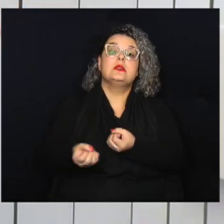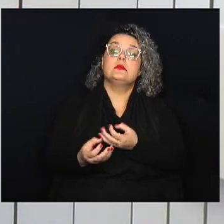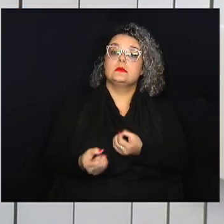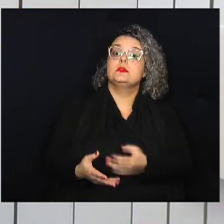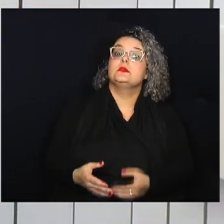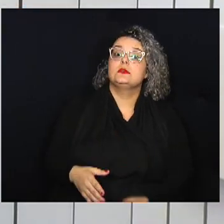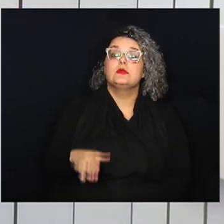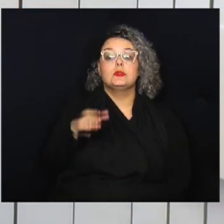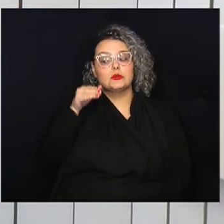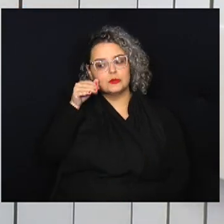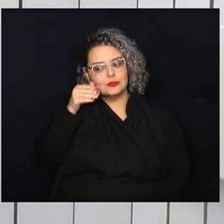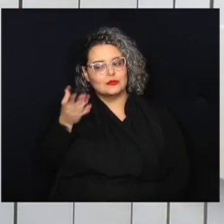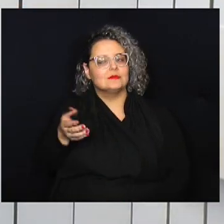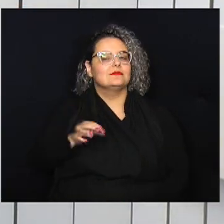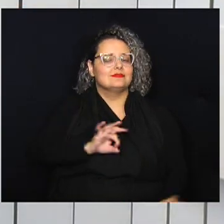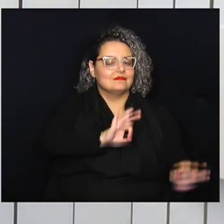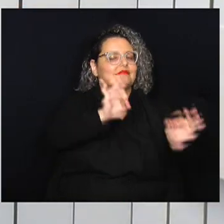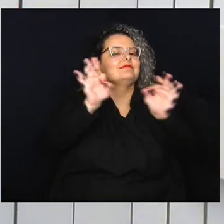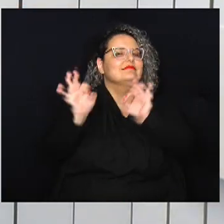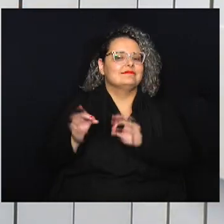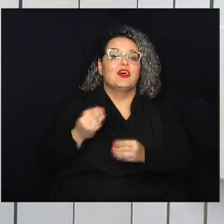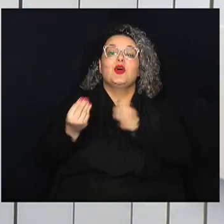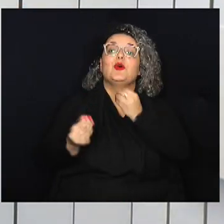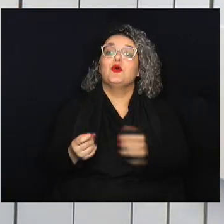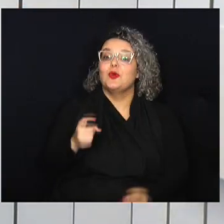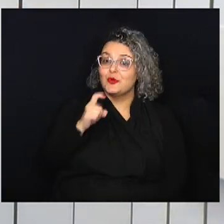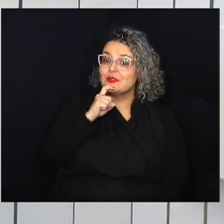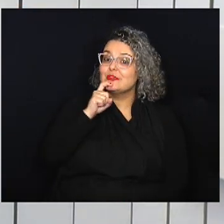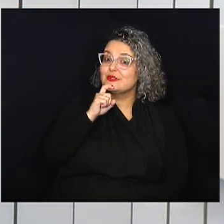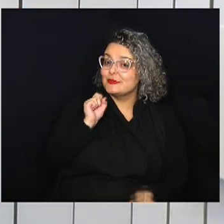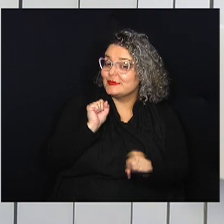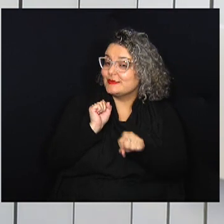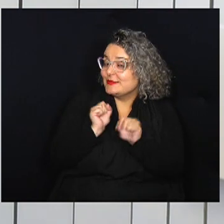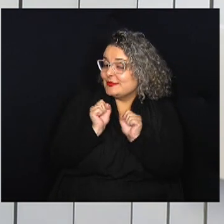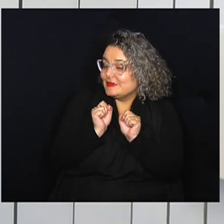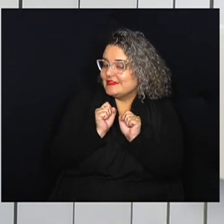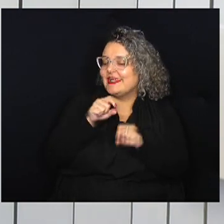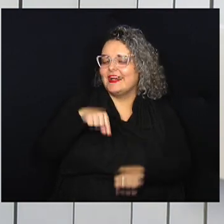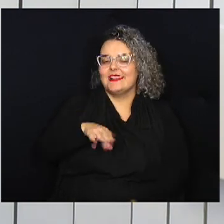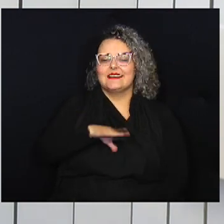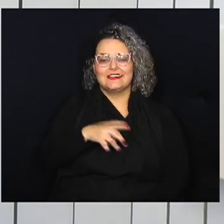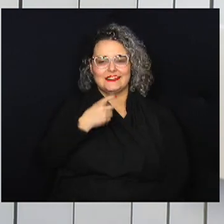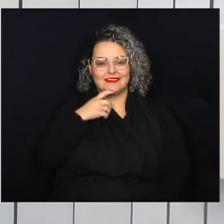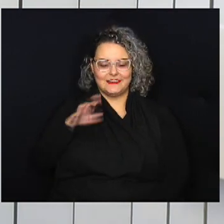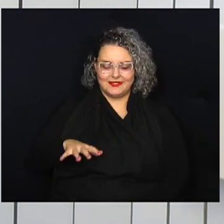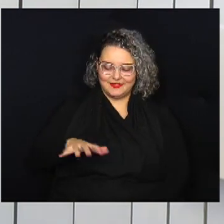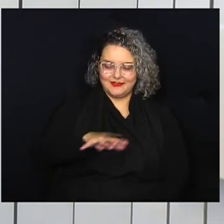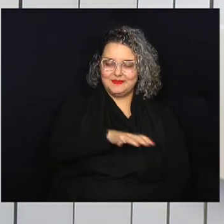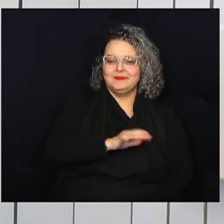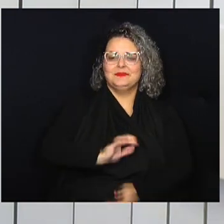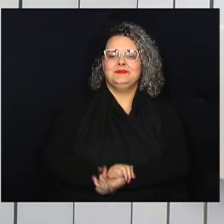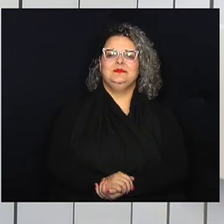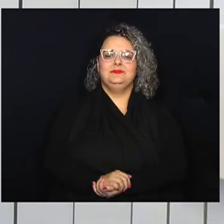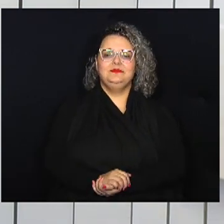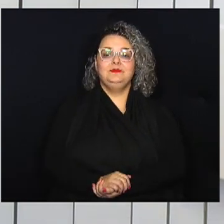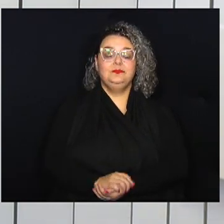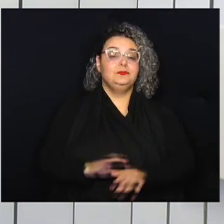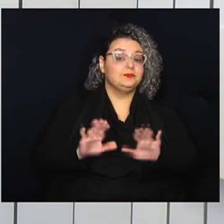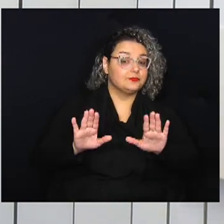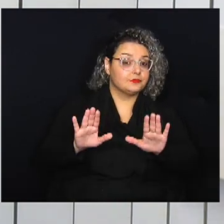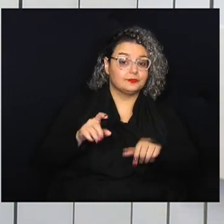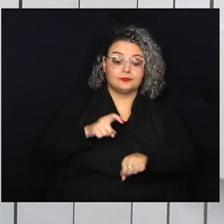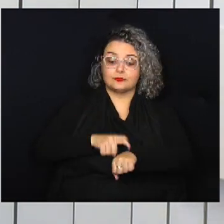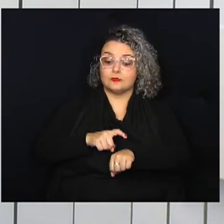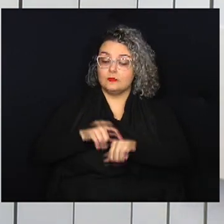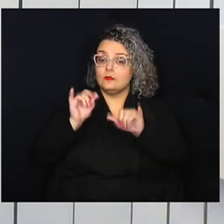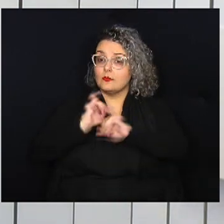conferir, então, como será este inverno aqui em Campinas e também na nossa região. Bom, hora das